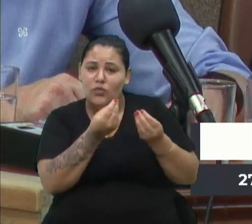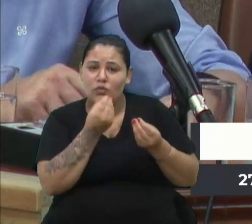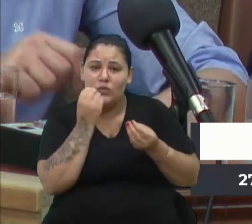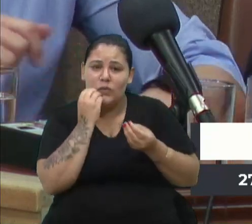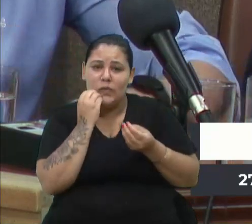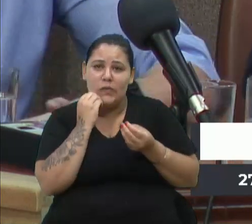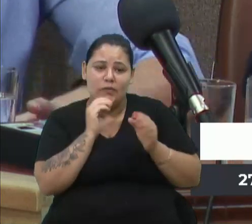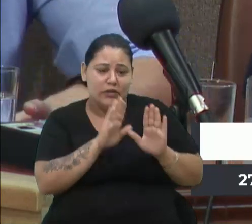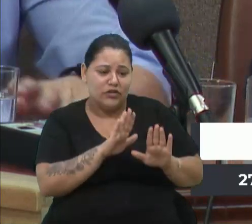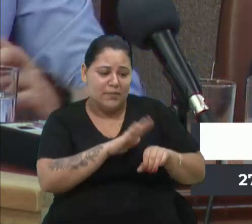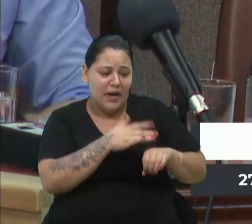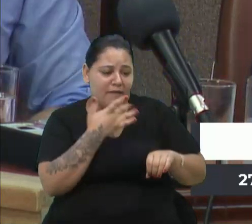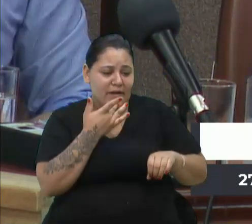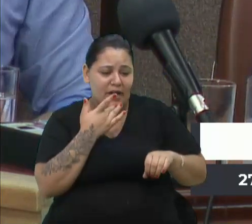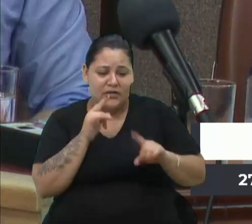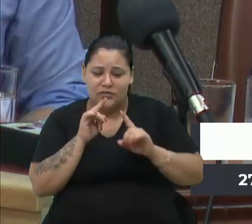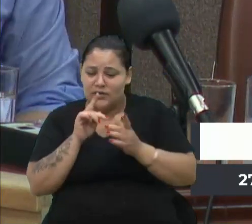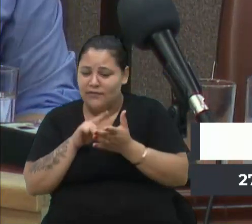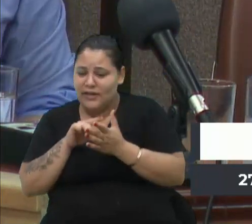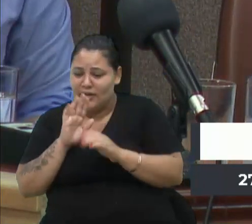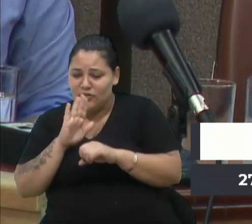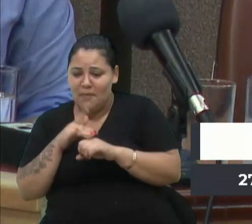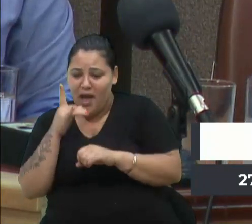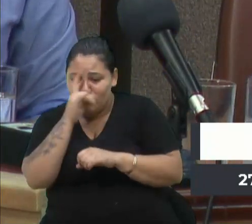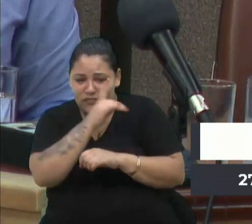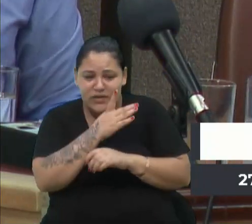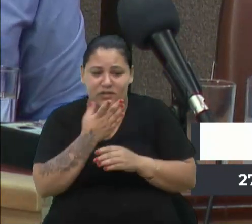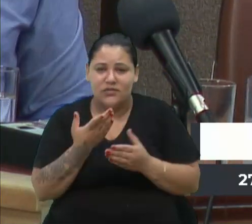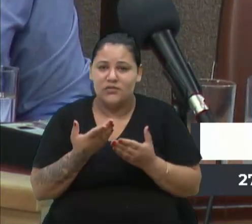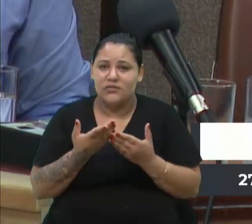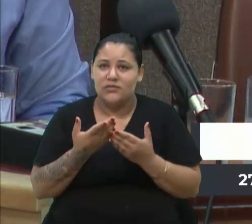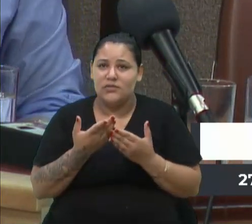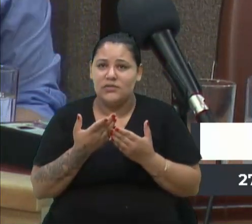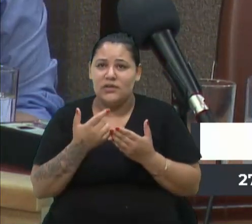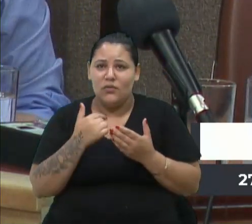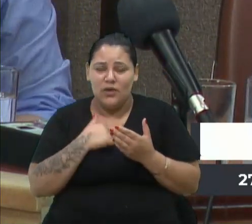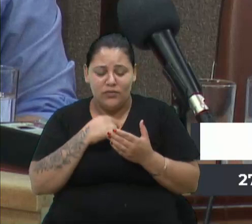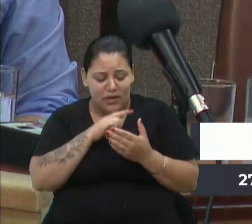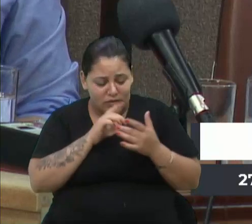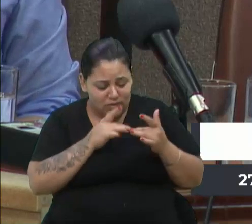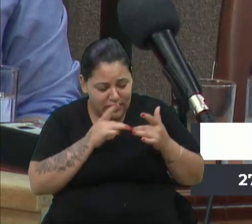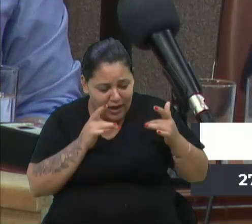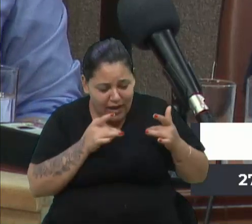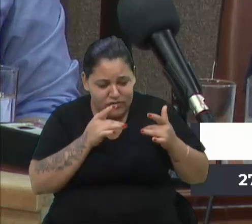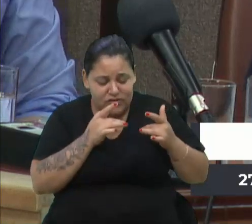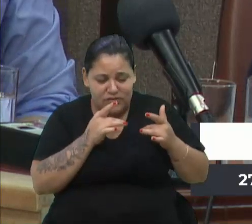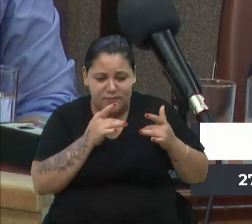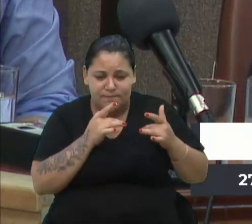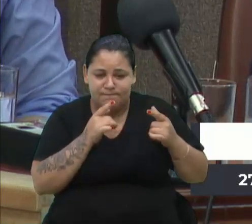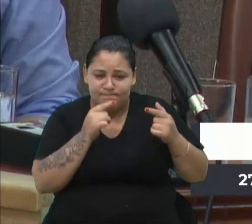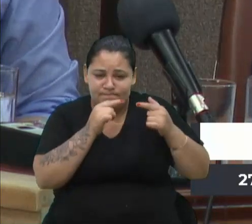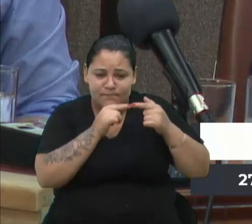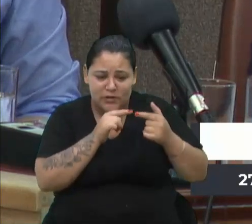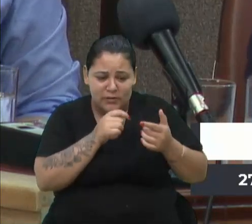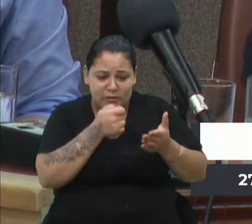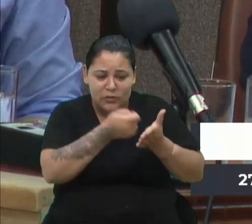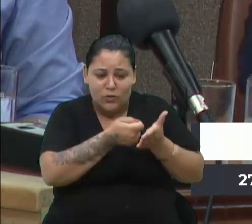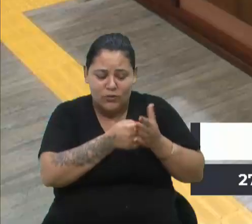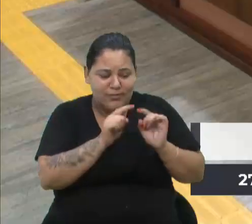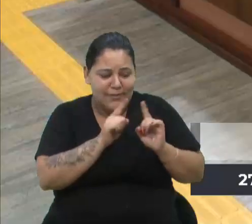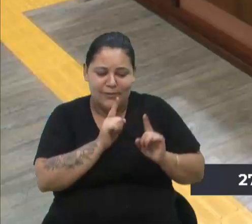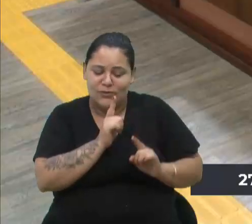estamos dificultando, né? Então, me solidarizo com a sua luta aí, mas me parece que o amor não está vencendo, não.